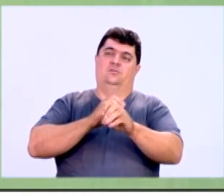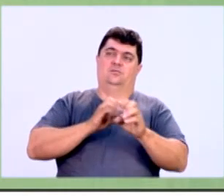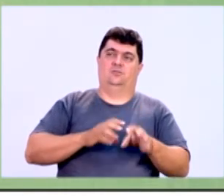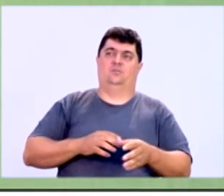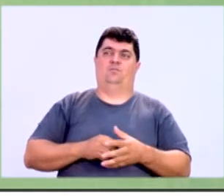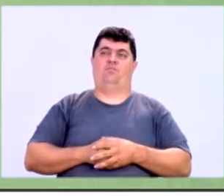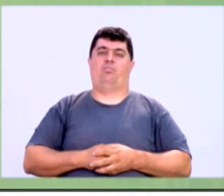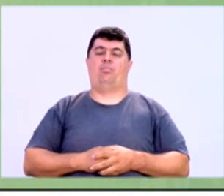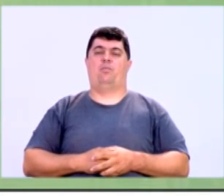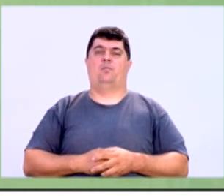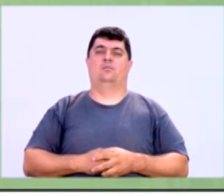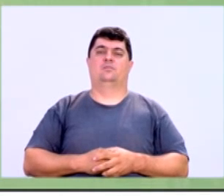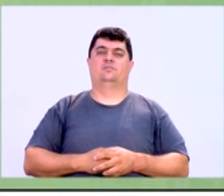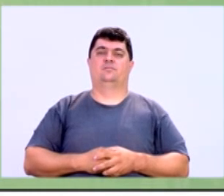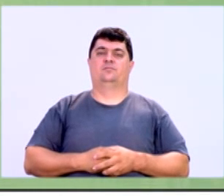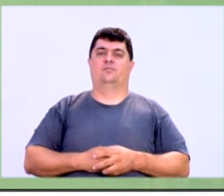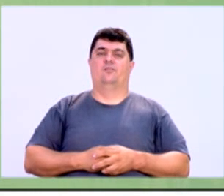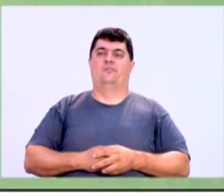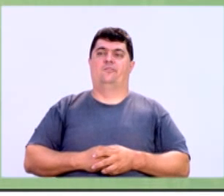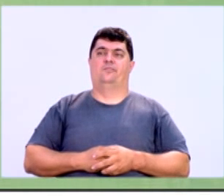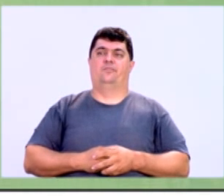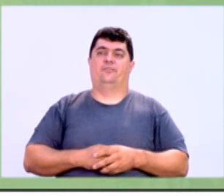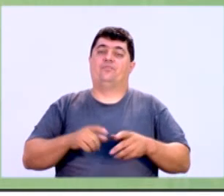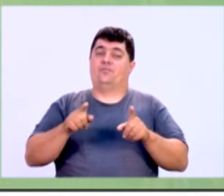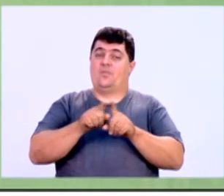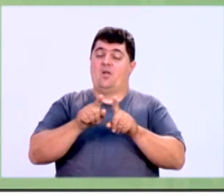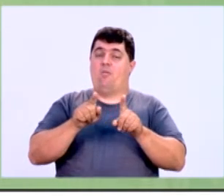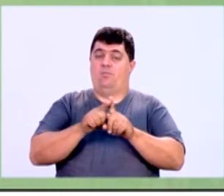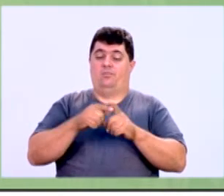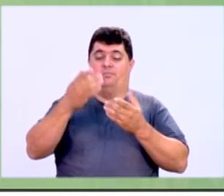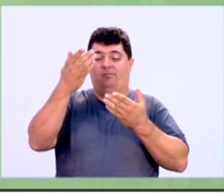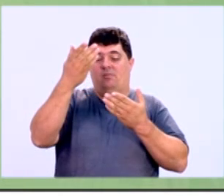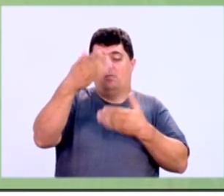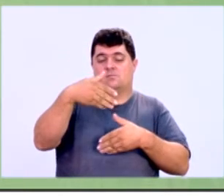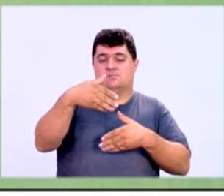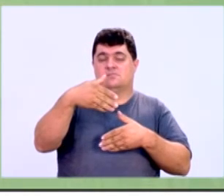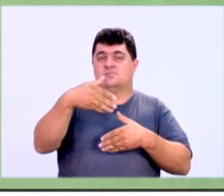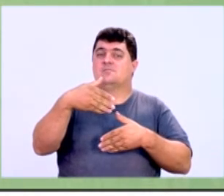conteúdos em sala de aula. E também a avaliação, né? A